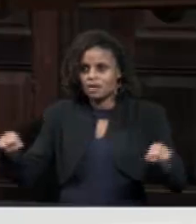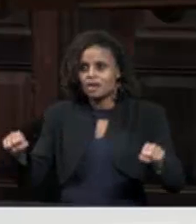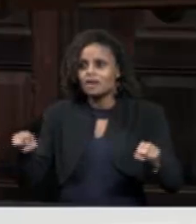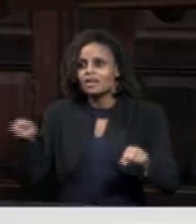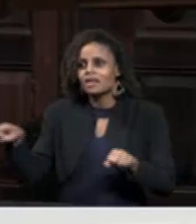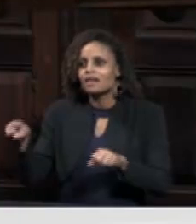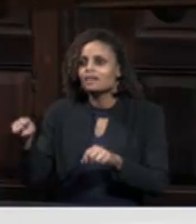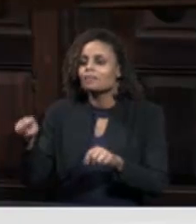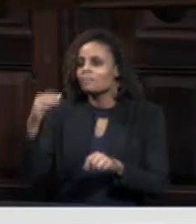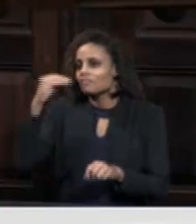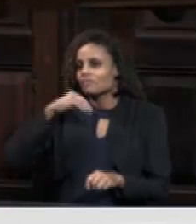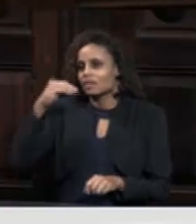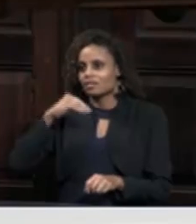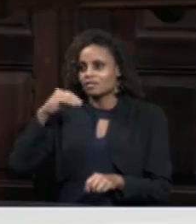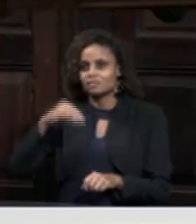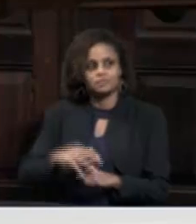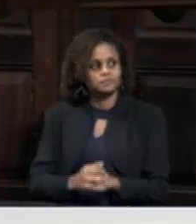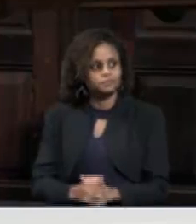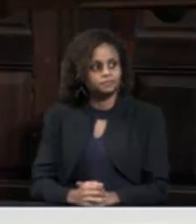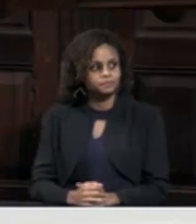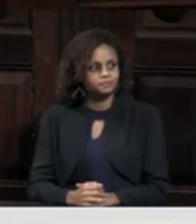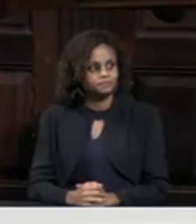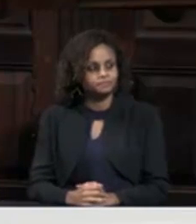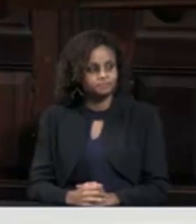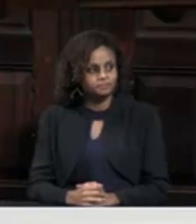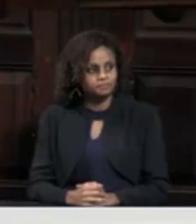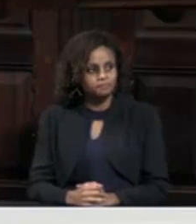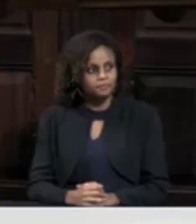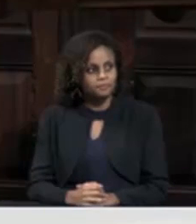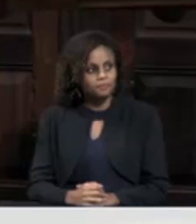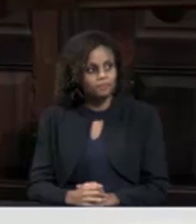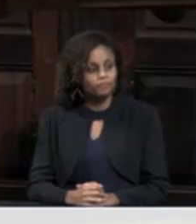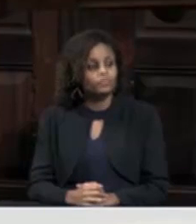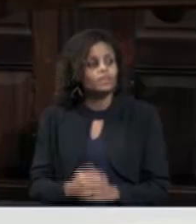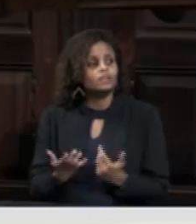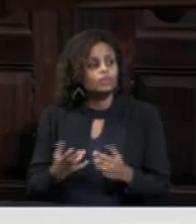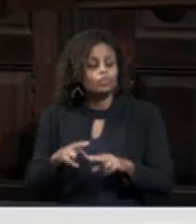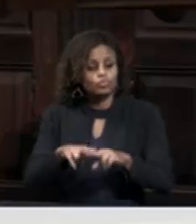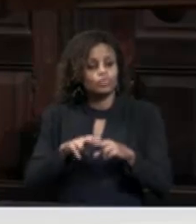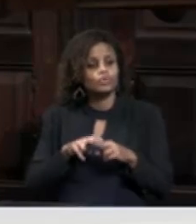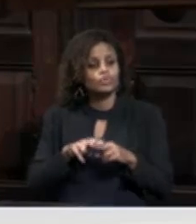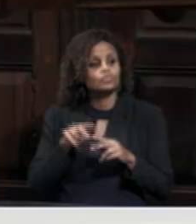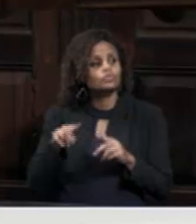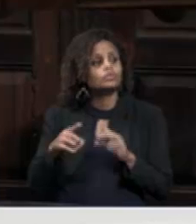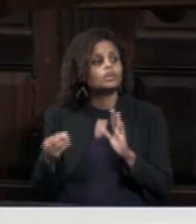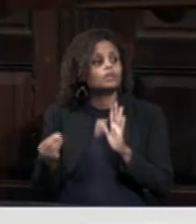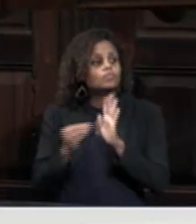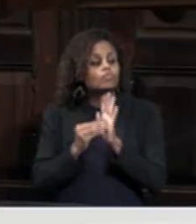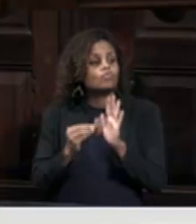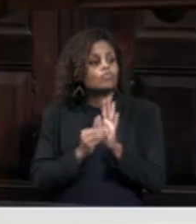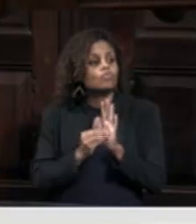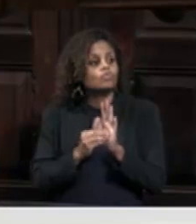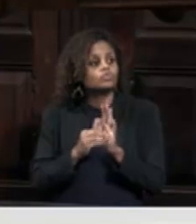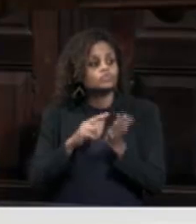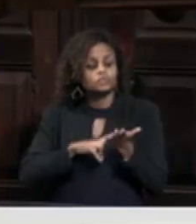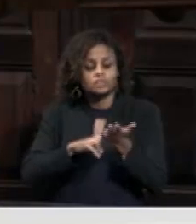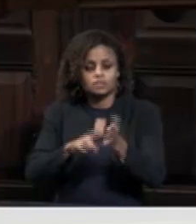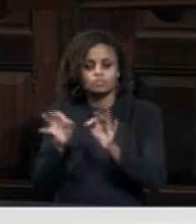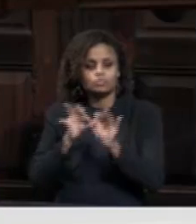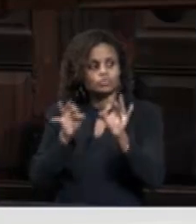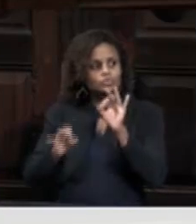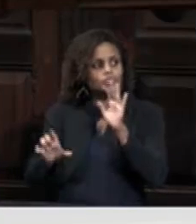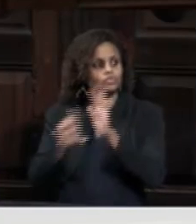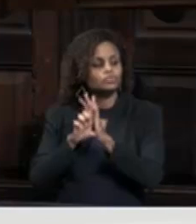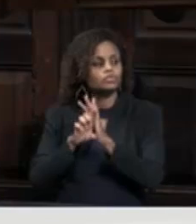senhor presidente, é que propus aqui à nossa casa um projeto de lei,